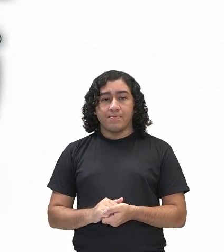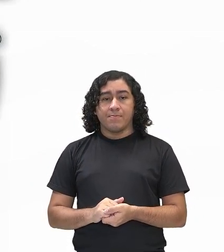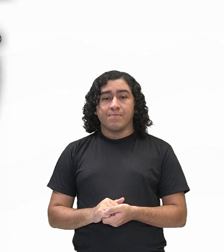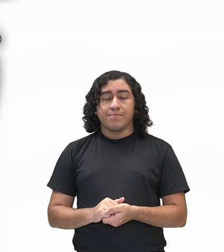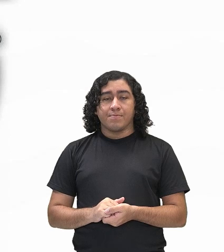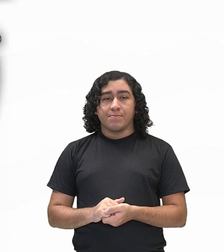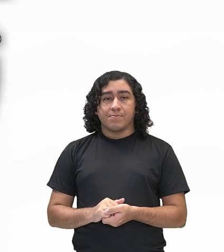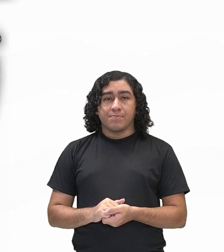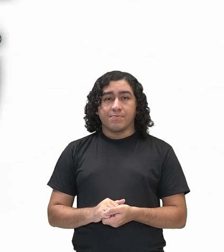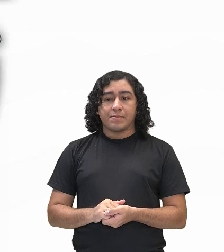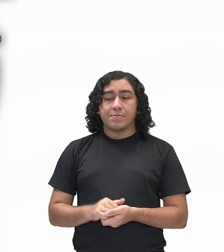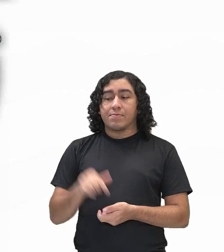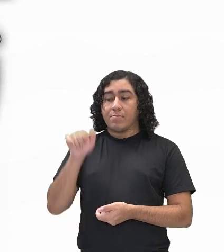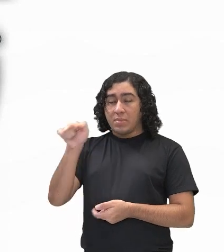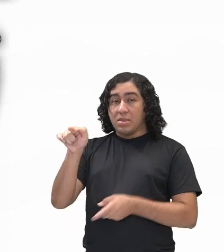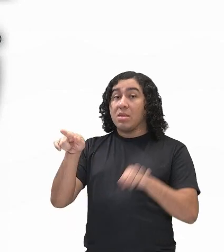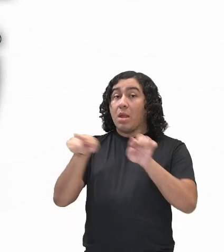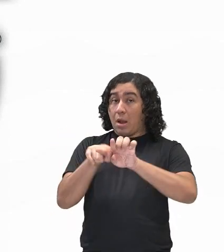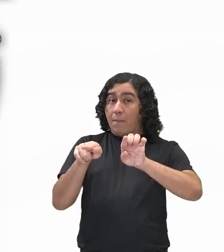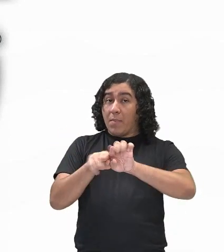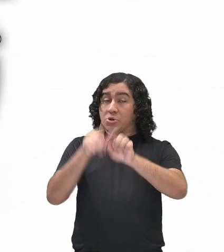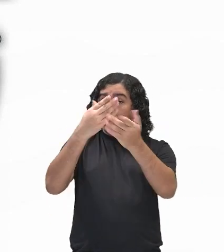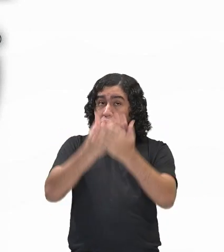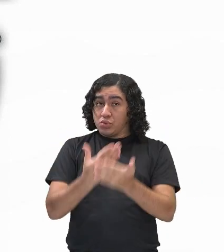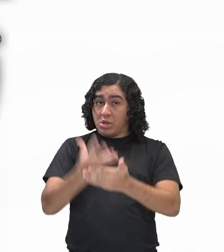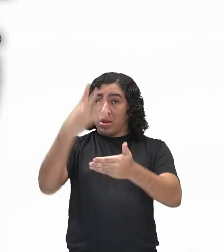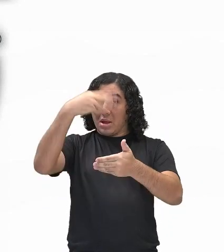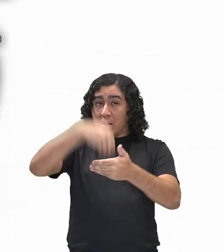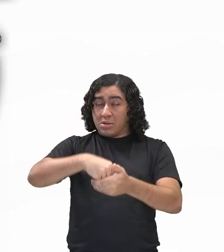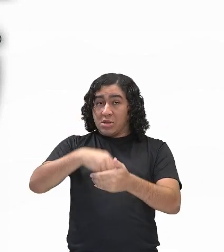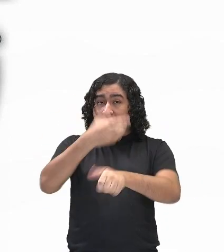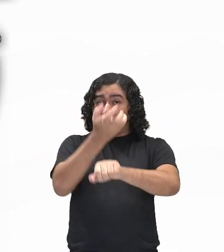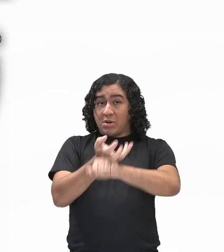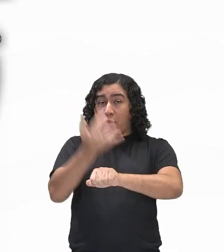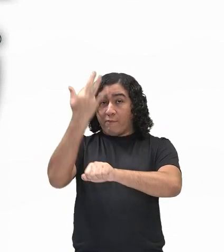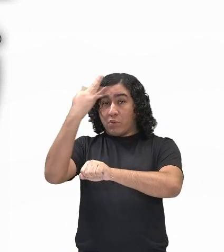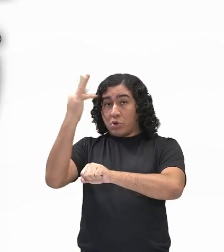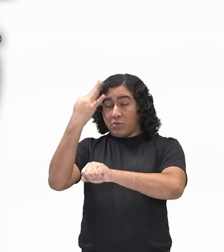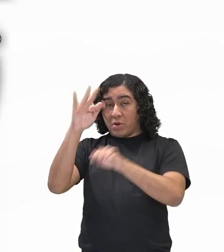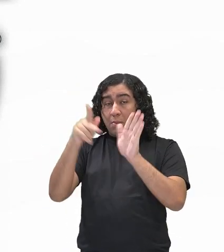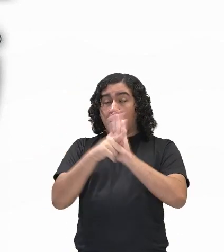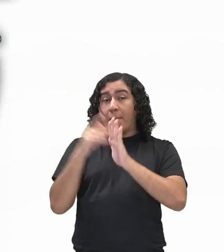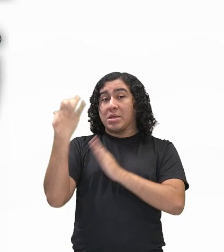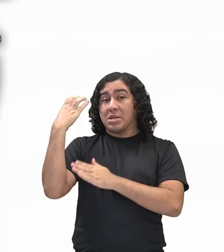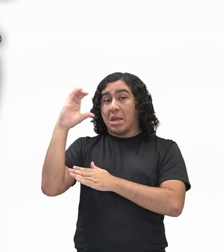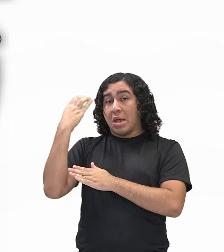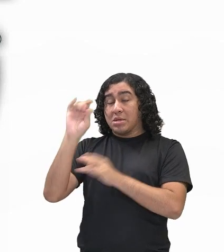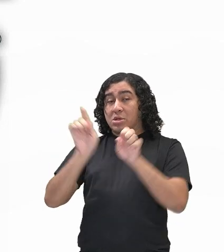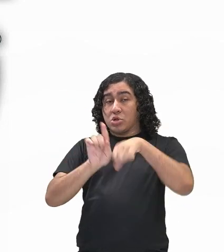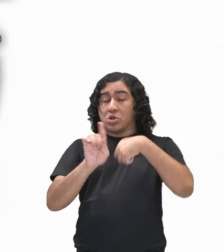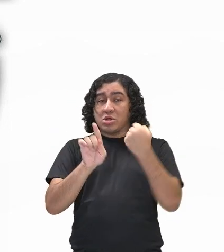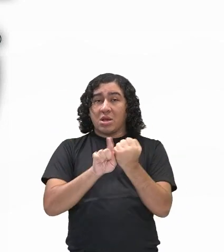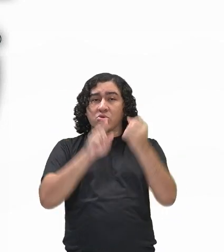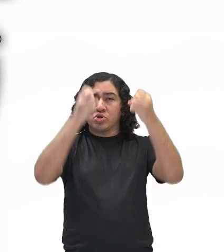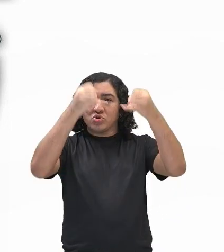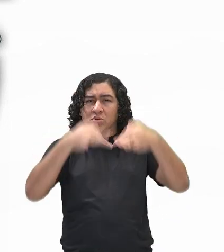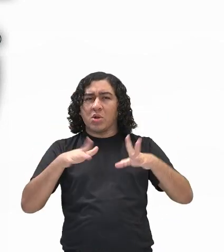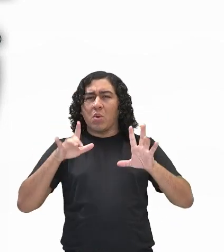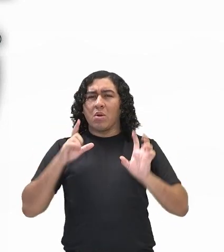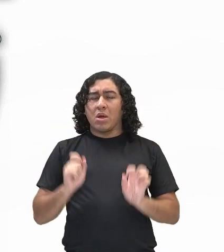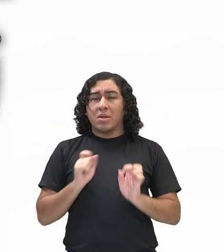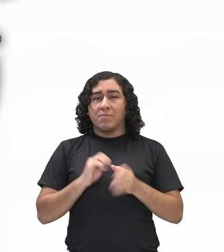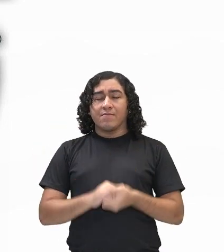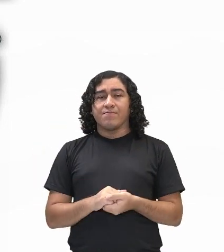Ele também é da filosofia, das ciências sociais, e descreve o quê? Uma